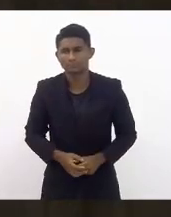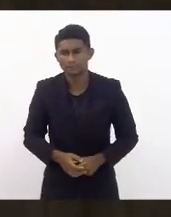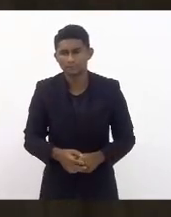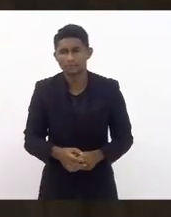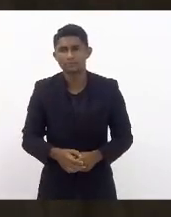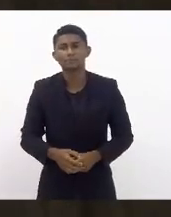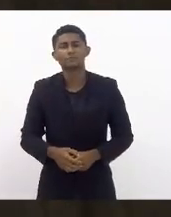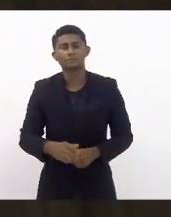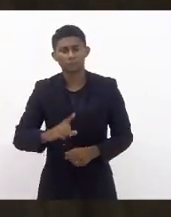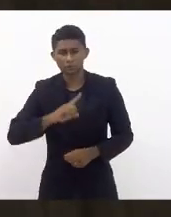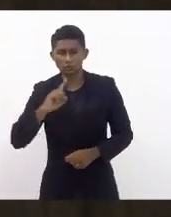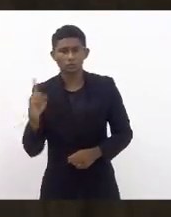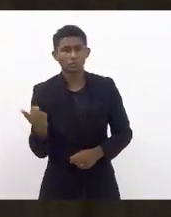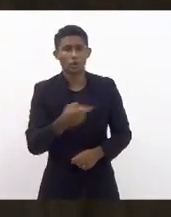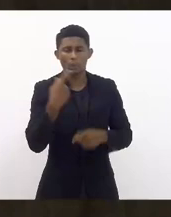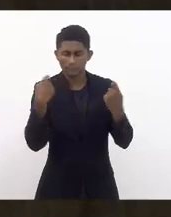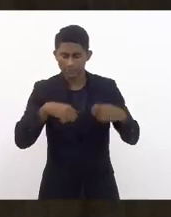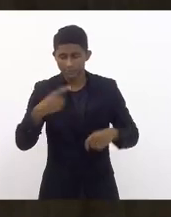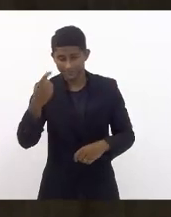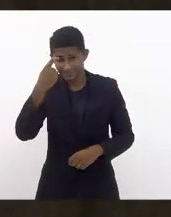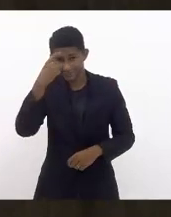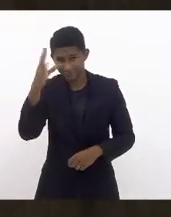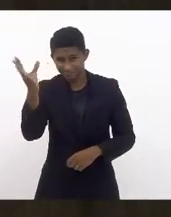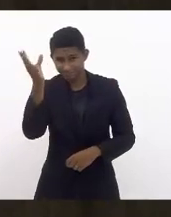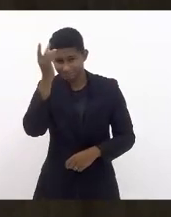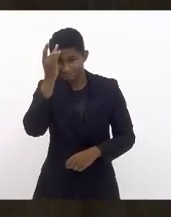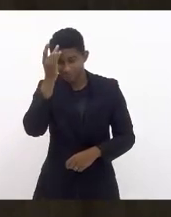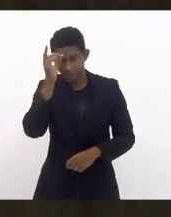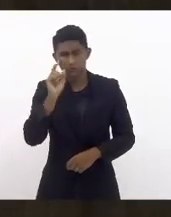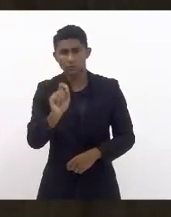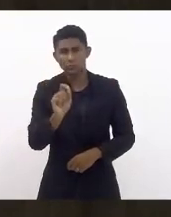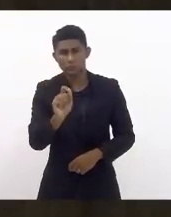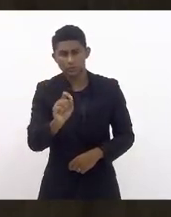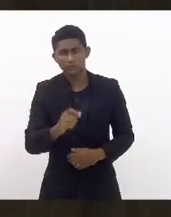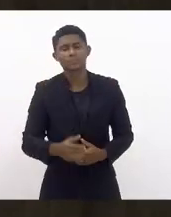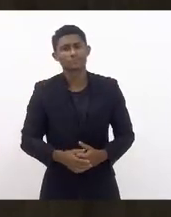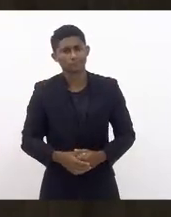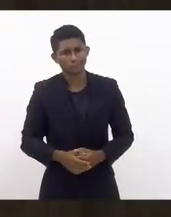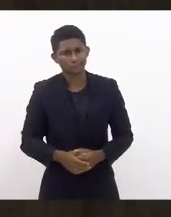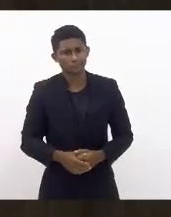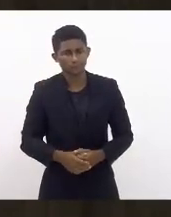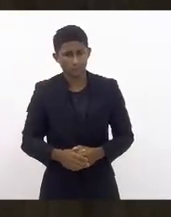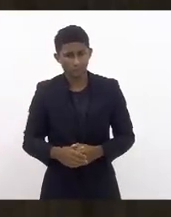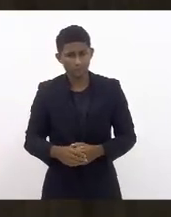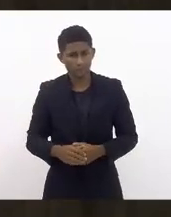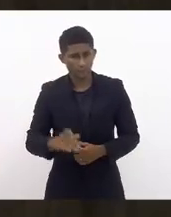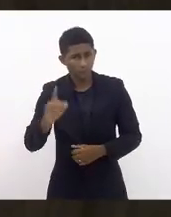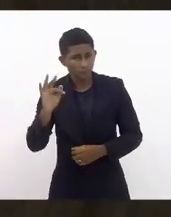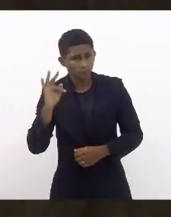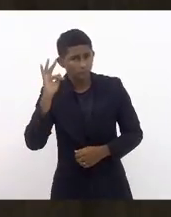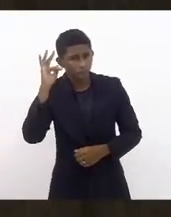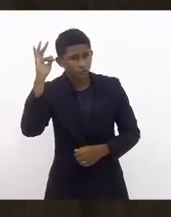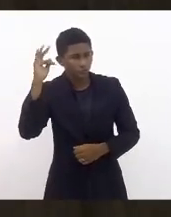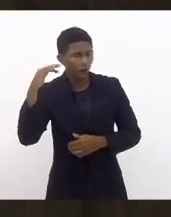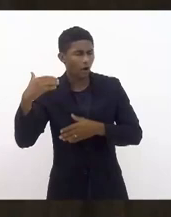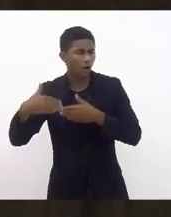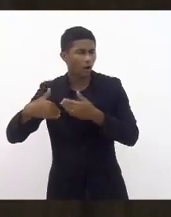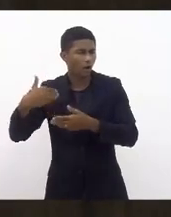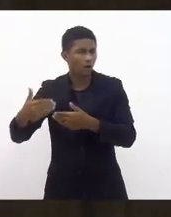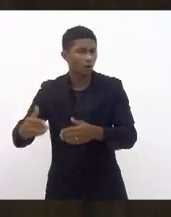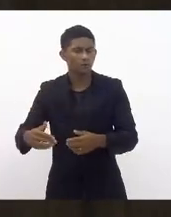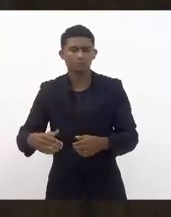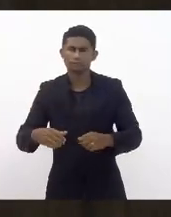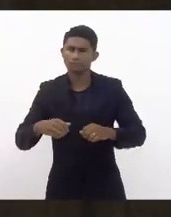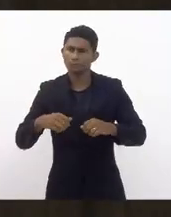na nossa cabeça, na nossa consciência, que o futuro vai nos mostrar que nós estamos